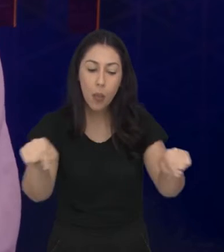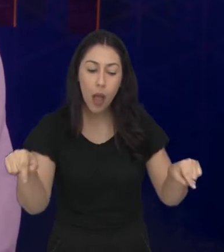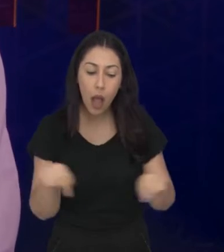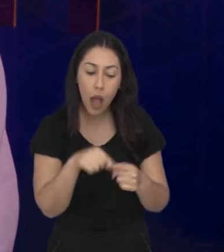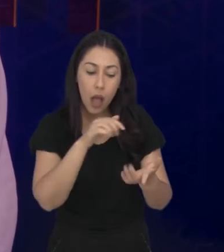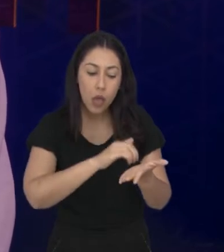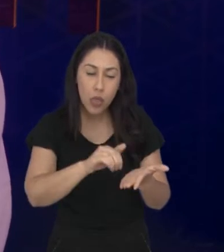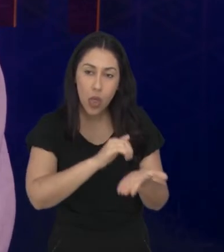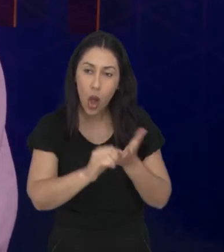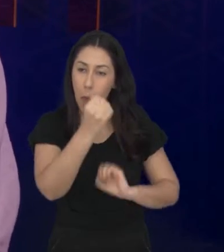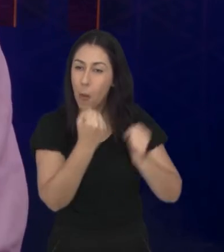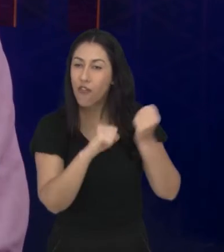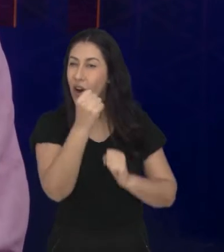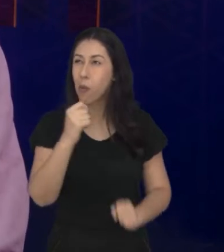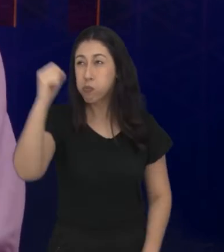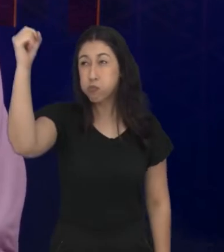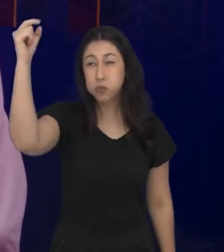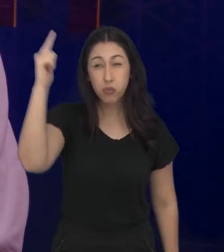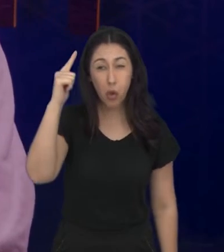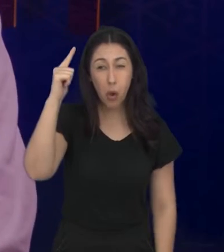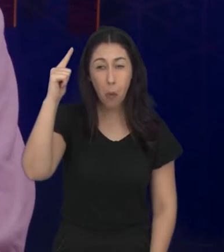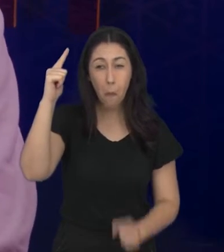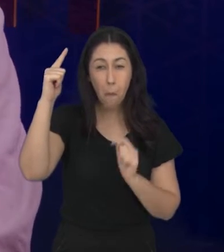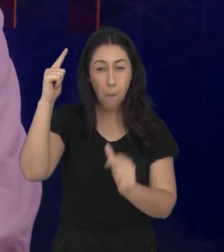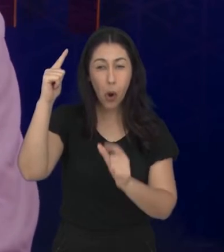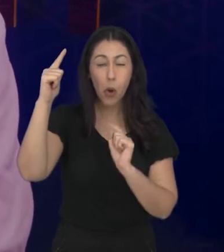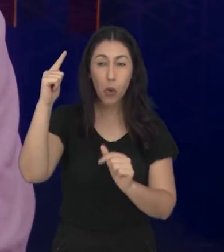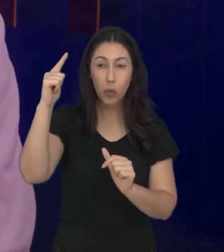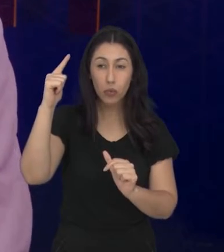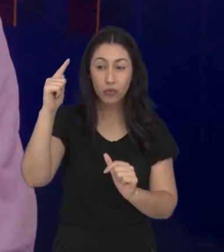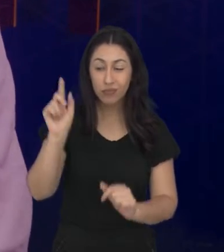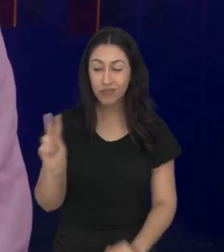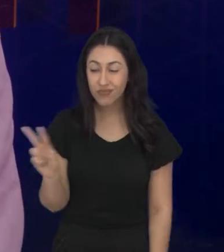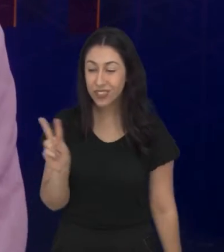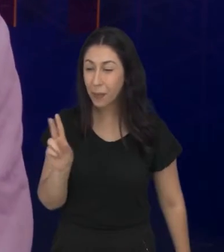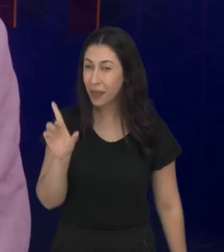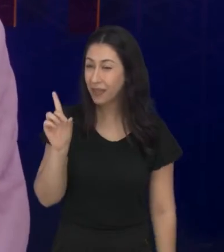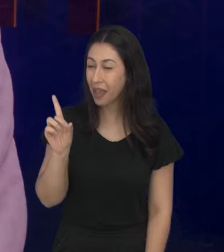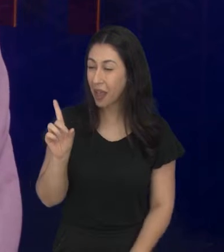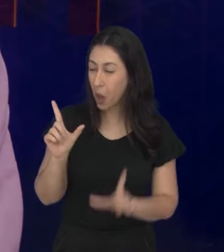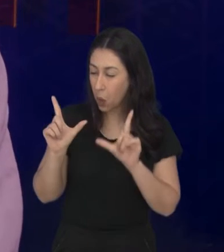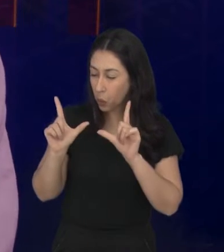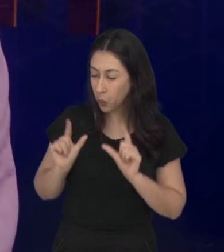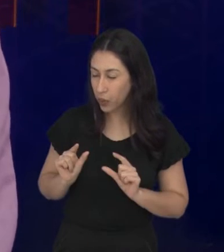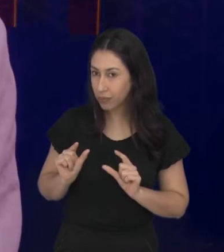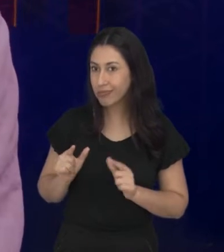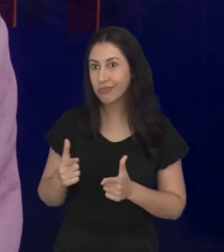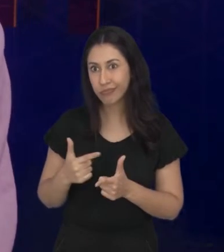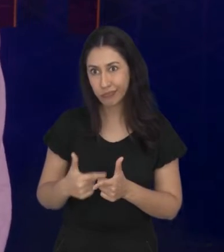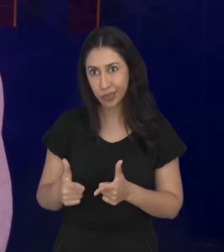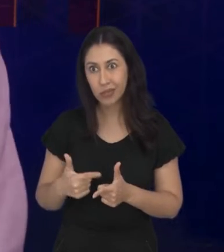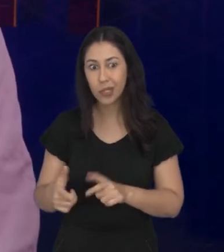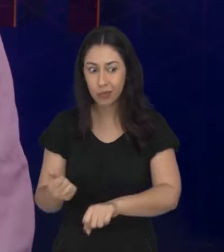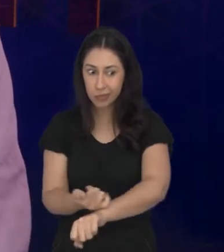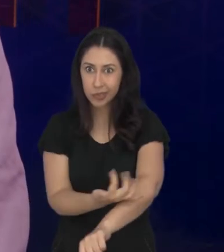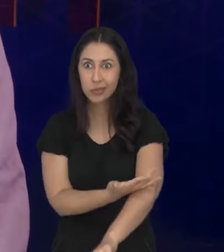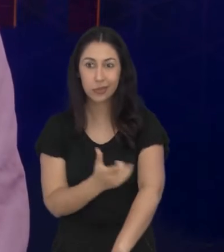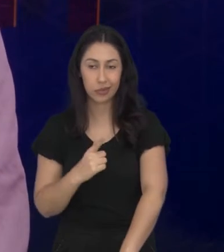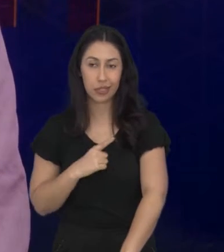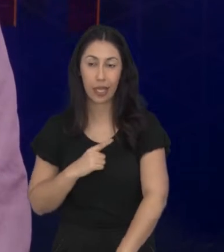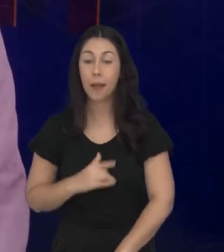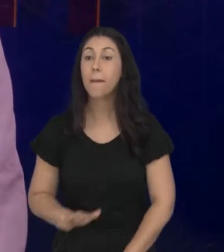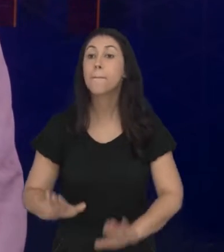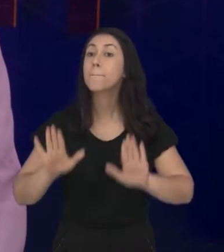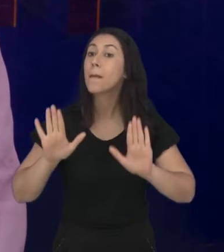ficam expostas ao sol, tem níveis baixos de vitamina D e tem tendências a ter problemas emocionais. Uhum. Né?